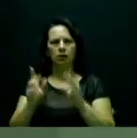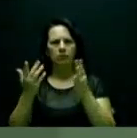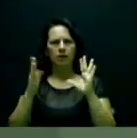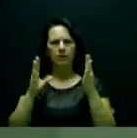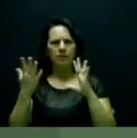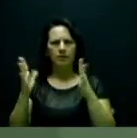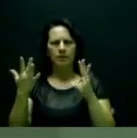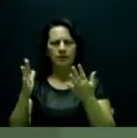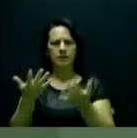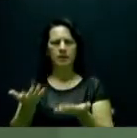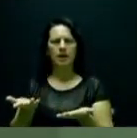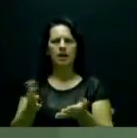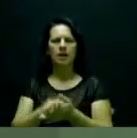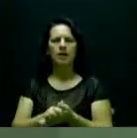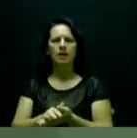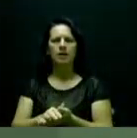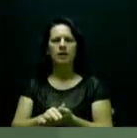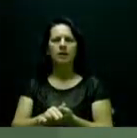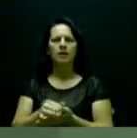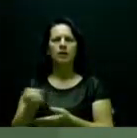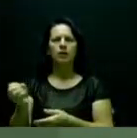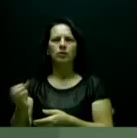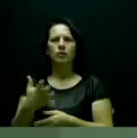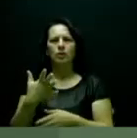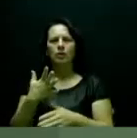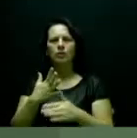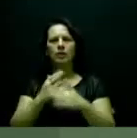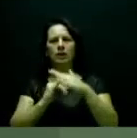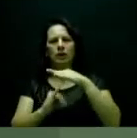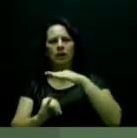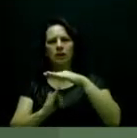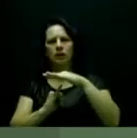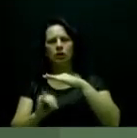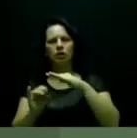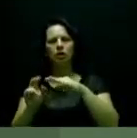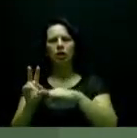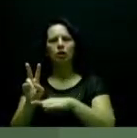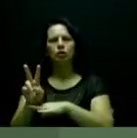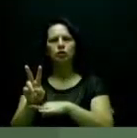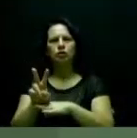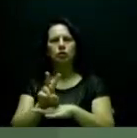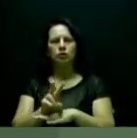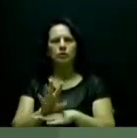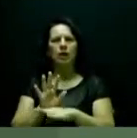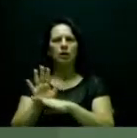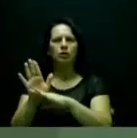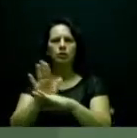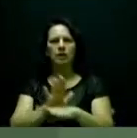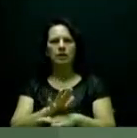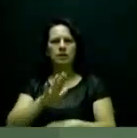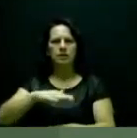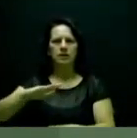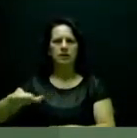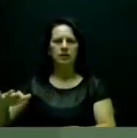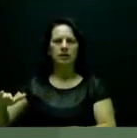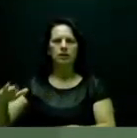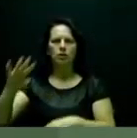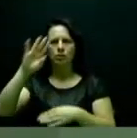né, a nova entidade que irá tomar conta do local. E eu creio em Deus, que